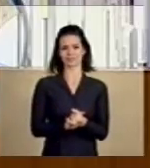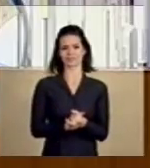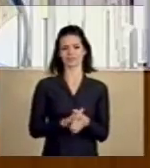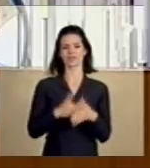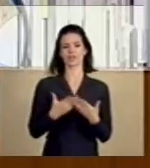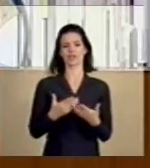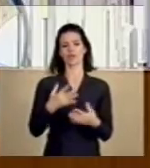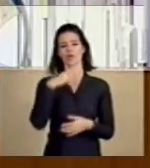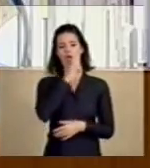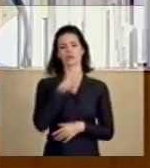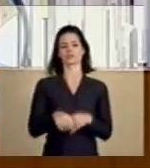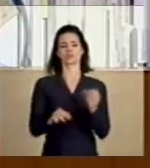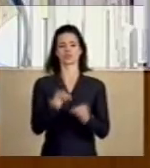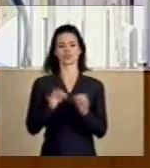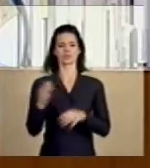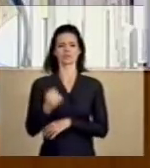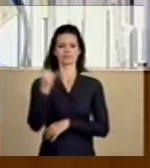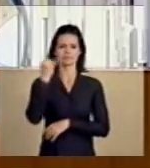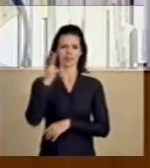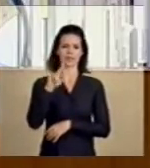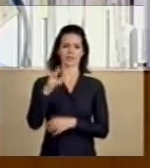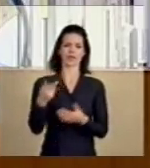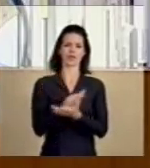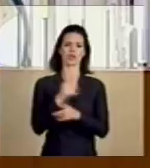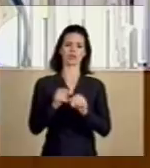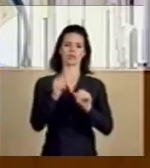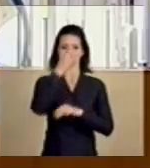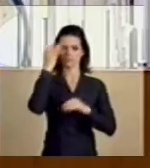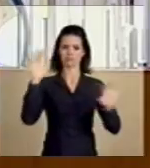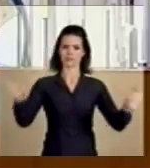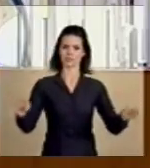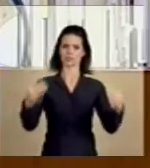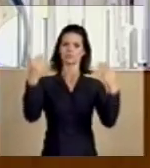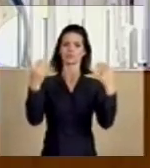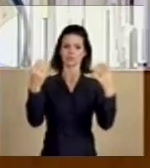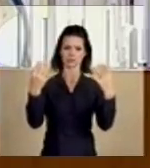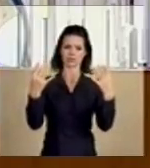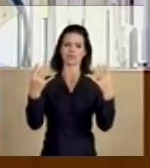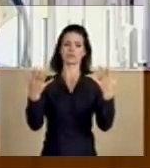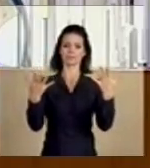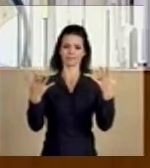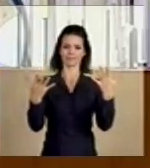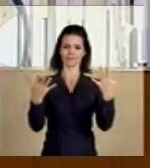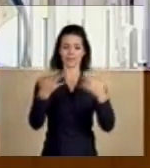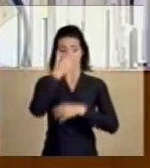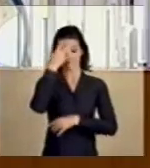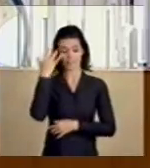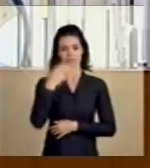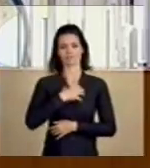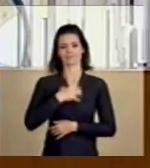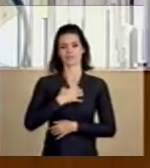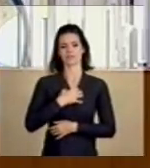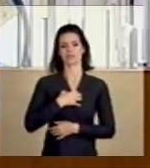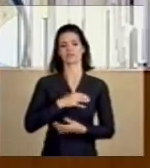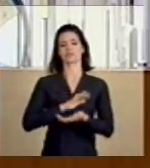julgamento da maior importância e que vai trazer cada vez mais visibilidade aos agravos que só quem sofre o preconceito